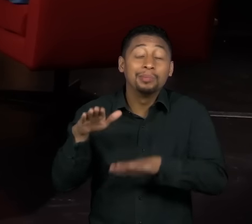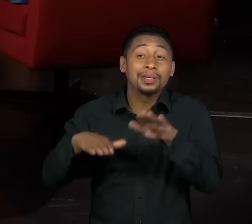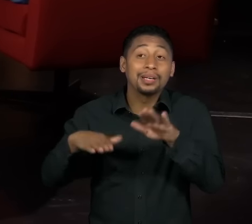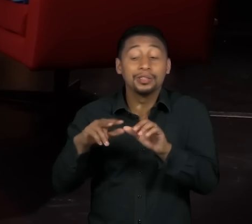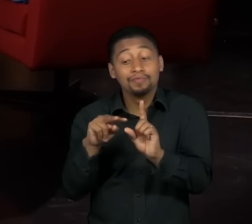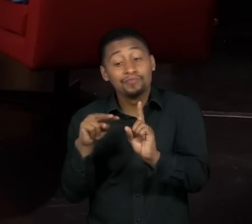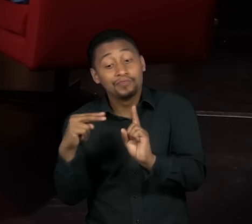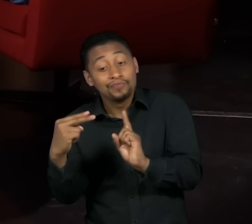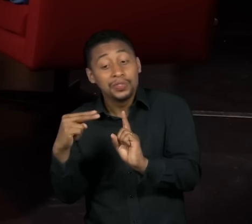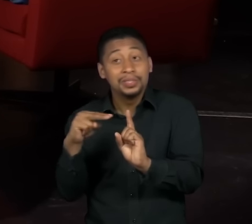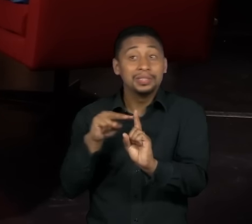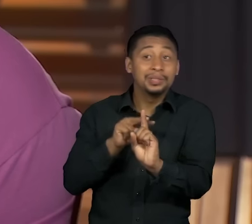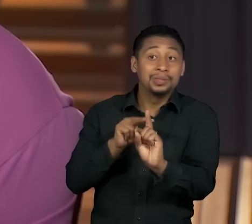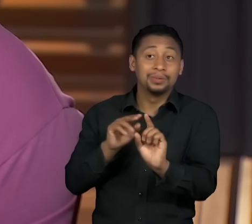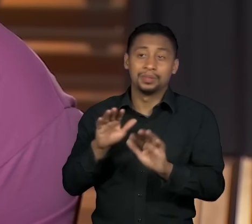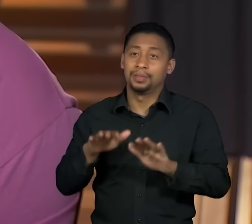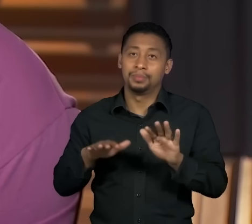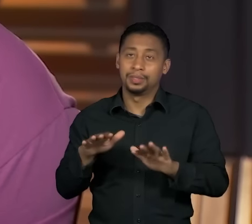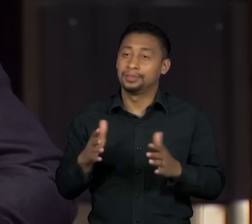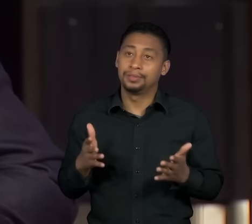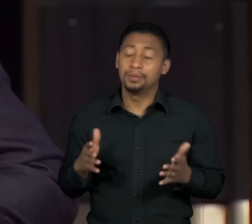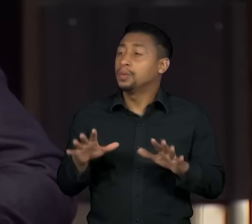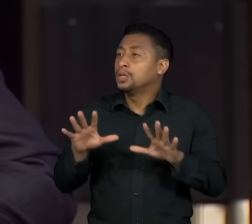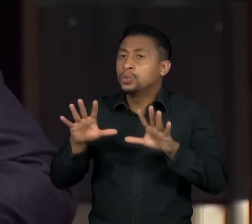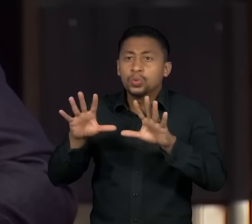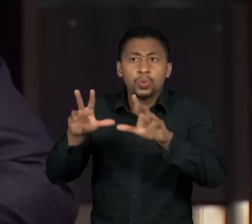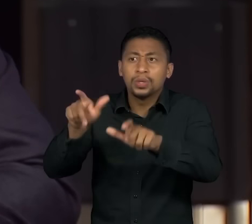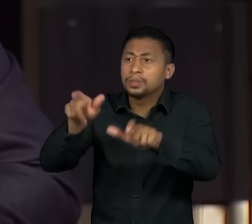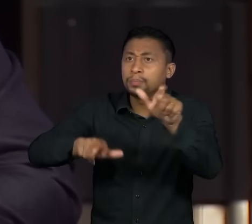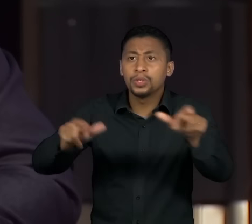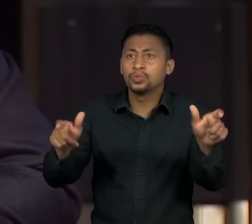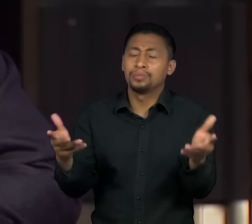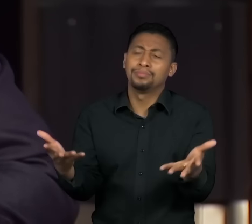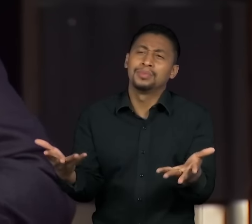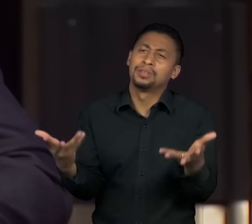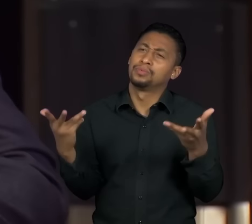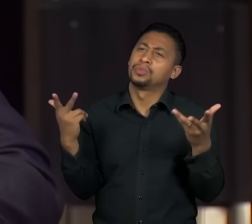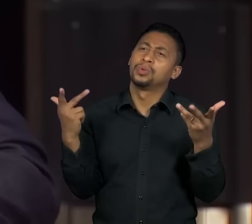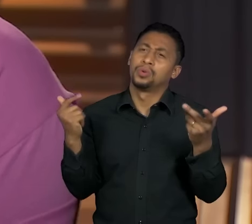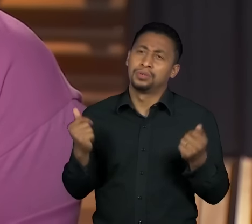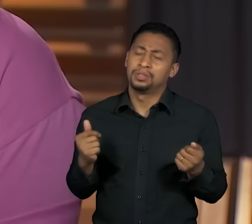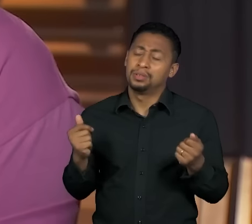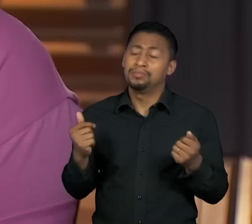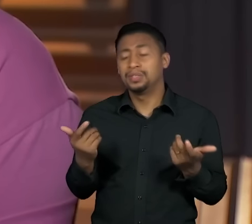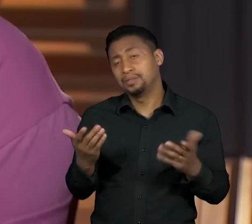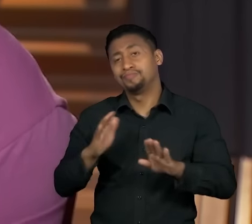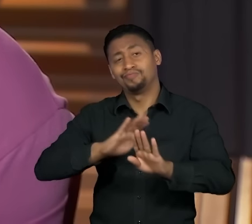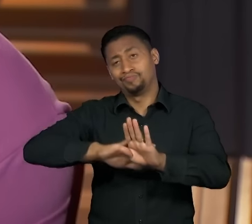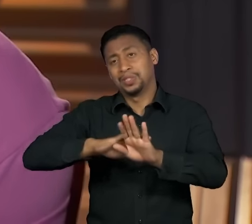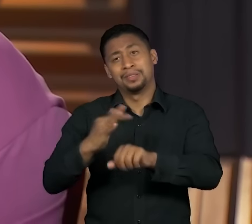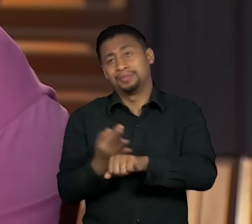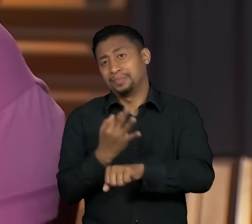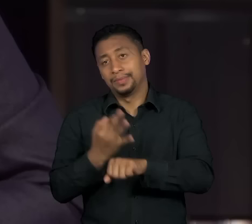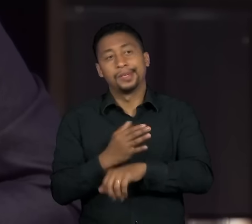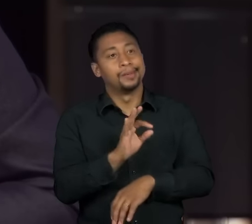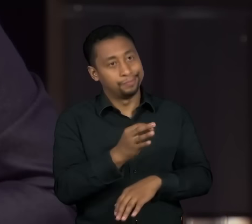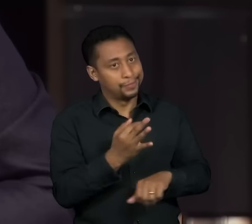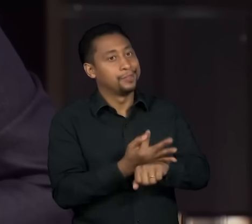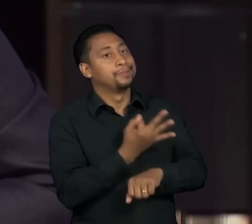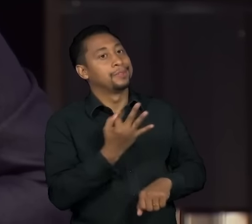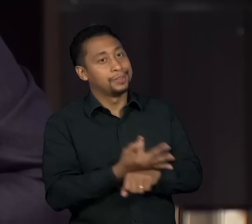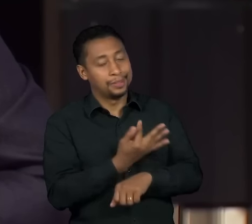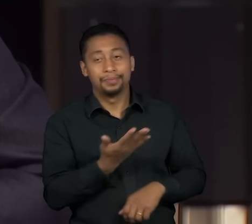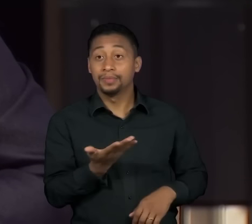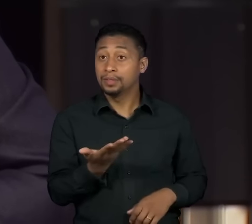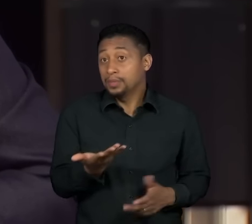geral, que todas as pessoas são incríveis. Que todas as pessoas são incríveis e insuportáveis. Insuportáveis. Que maravilha. E